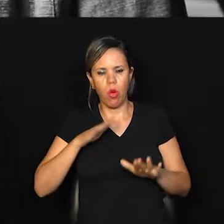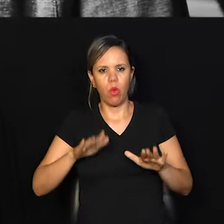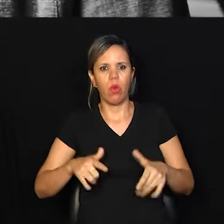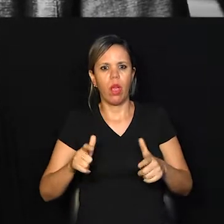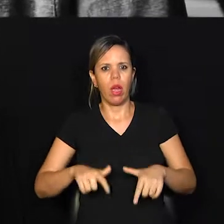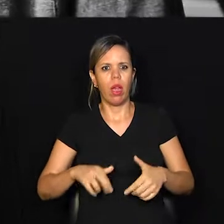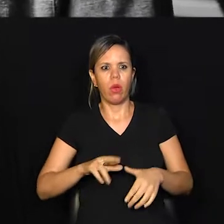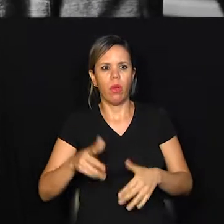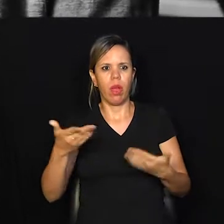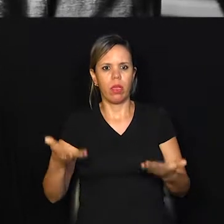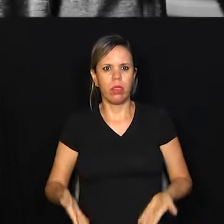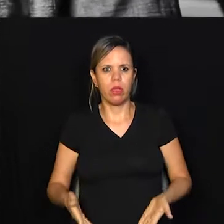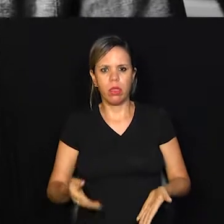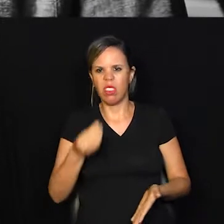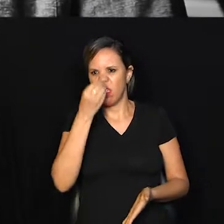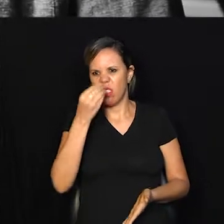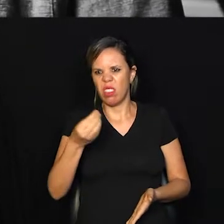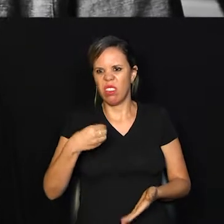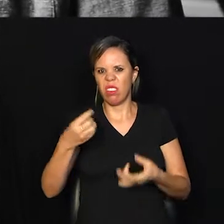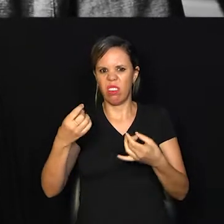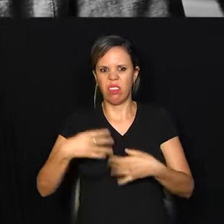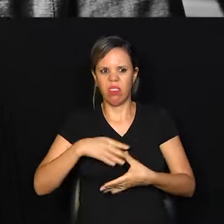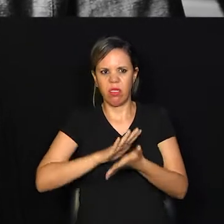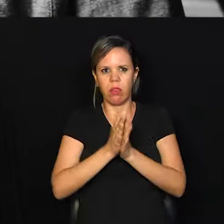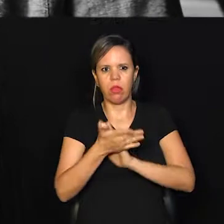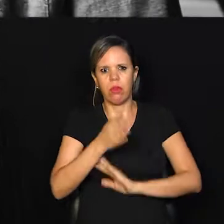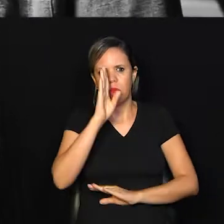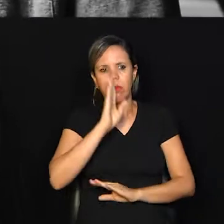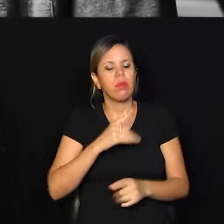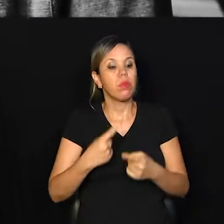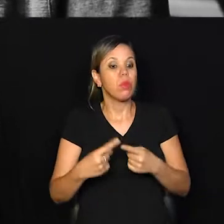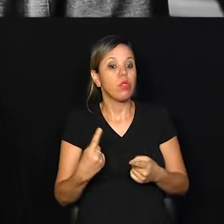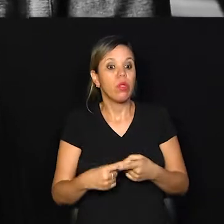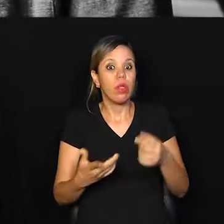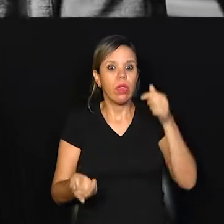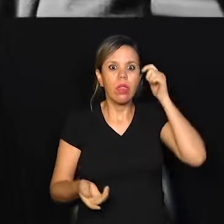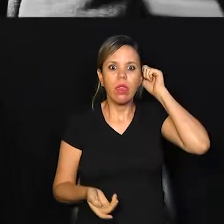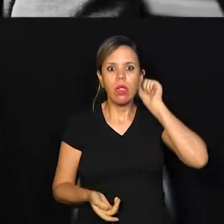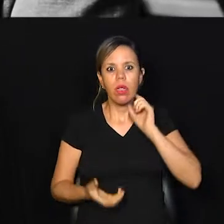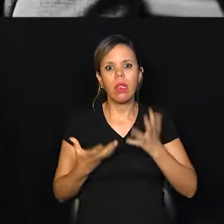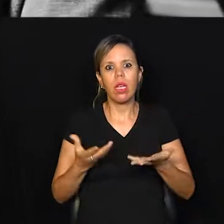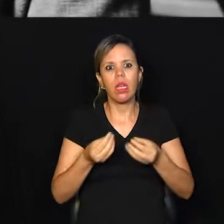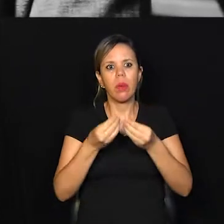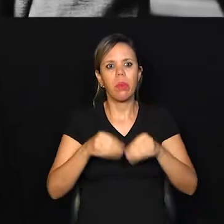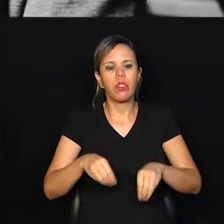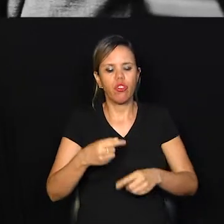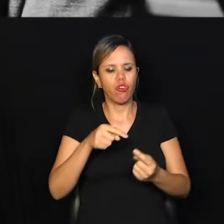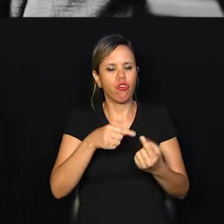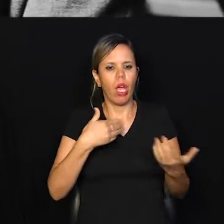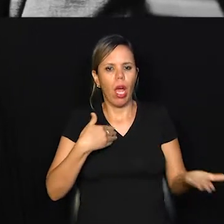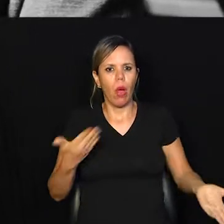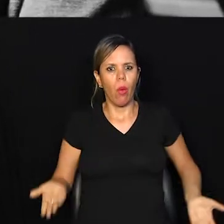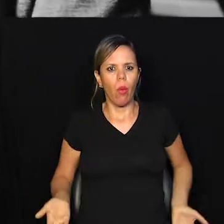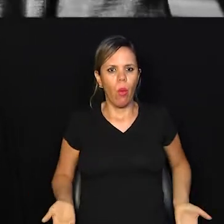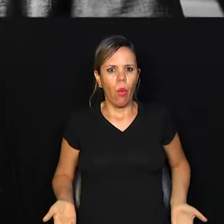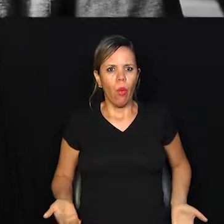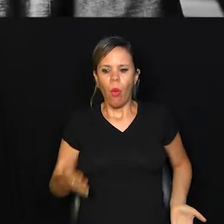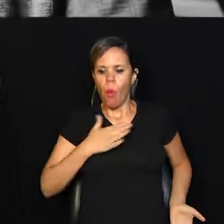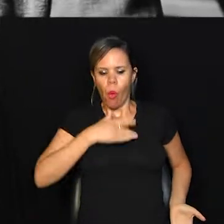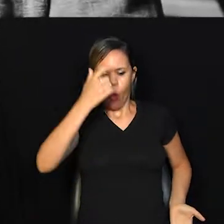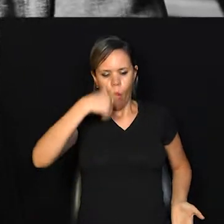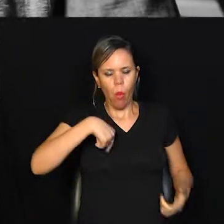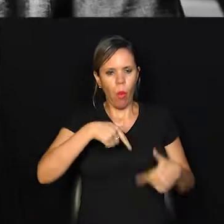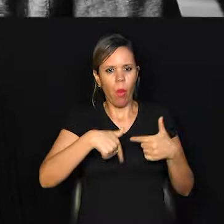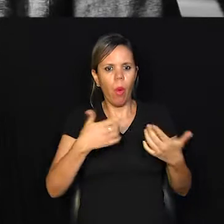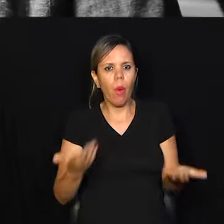que ele está me ofendendo gratuitamente? Por que ele quer me atingir dessa maneira, entendeu? Ele pode não gostar do meu